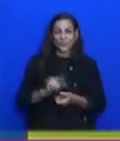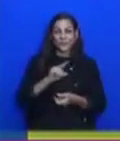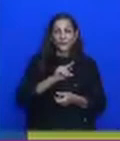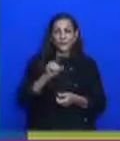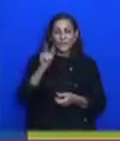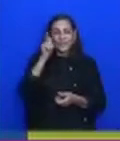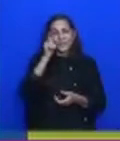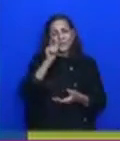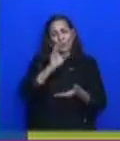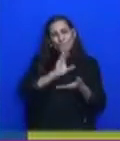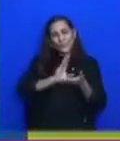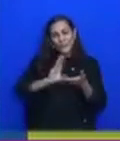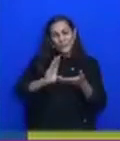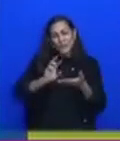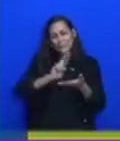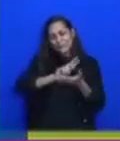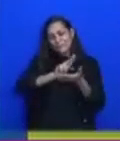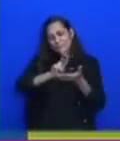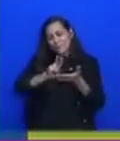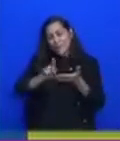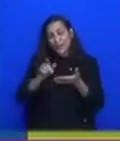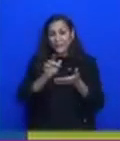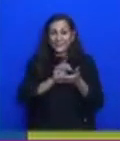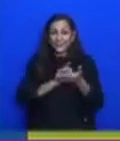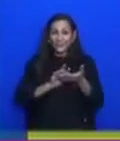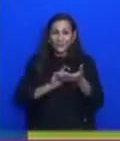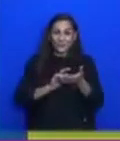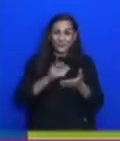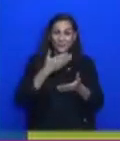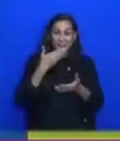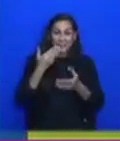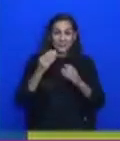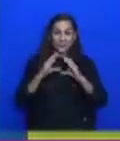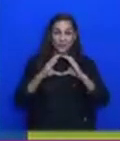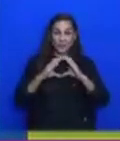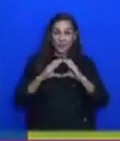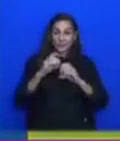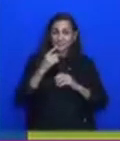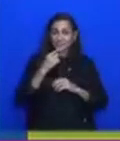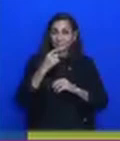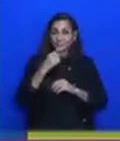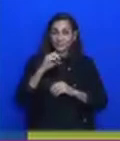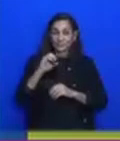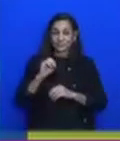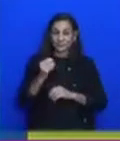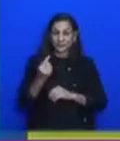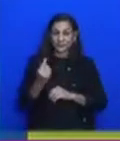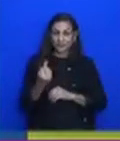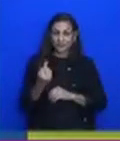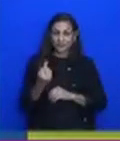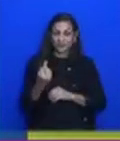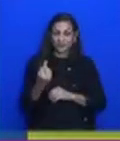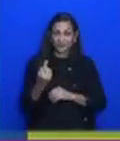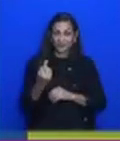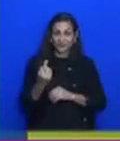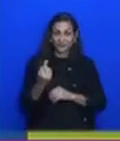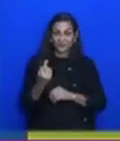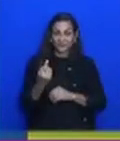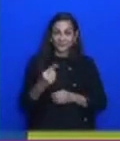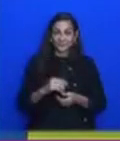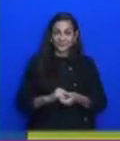Você tem muitas chances de ganhar na Loto Fácil. Bola vermelha, 01. Vermelha,